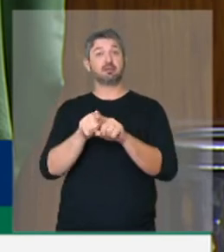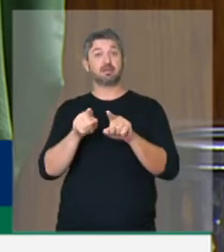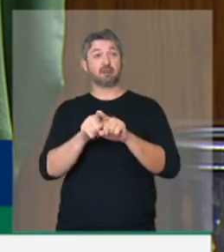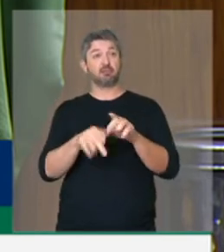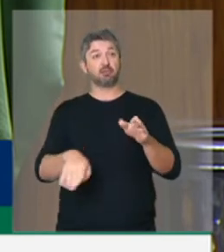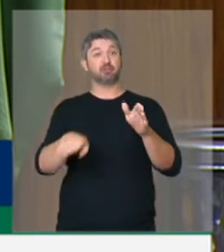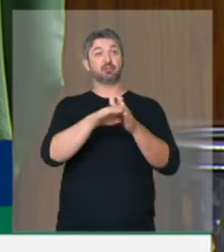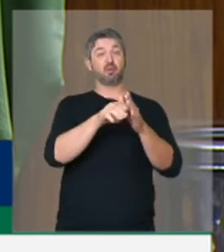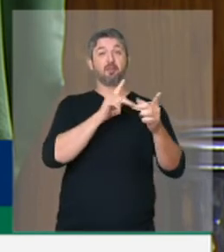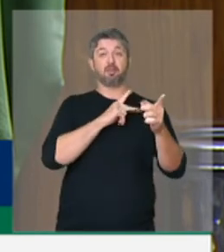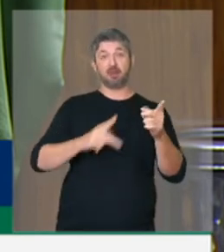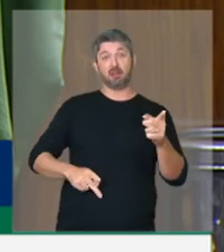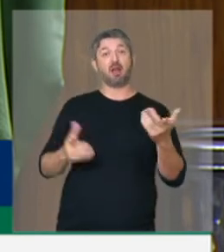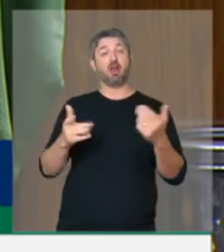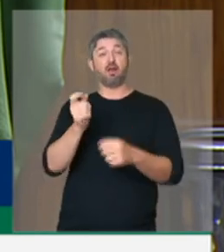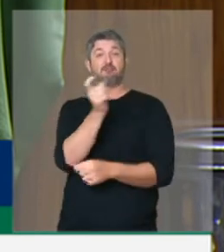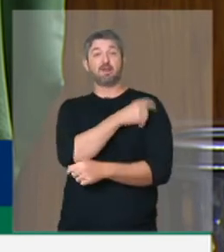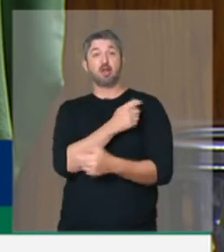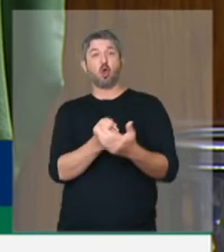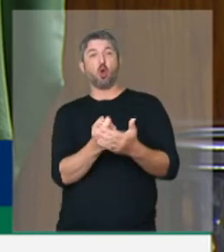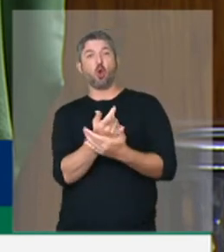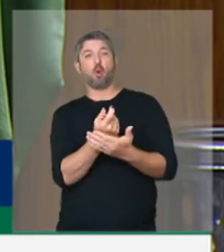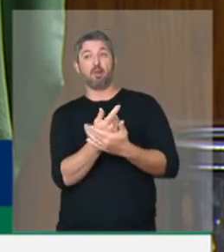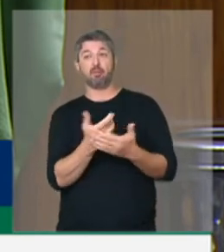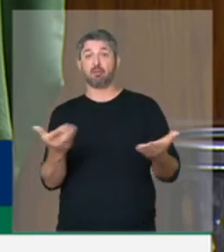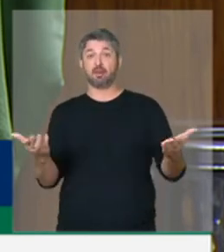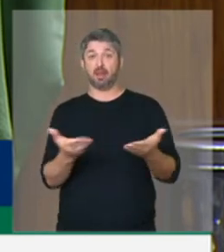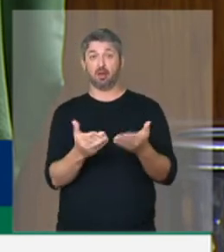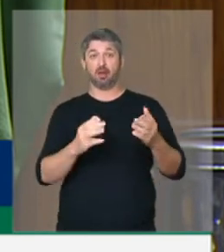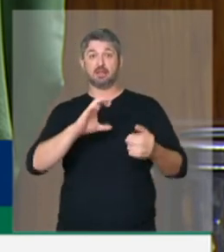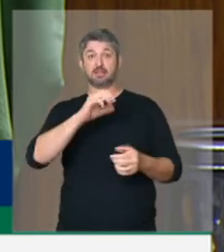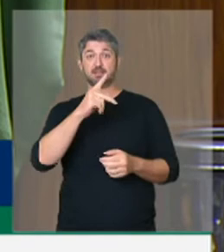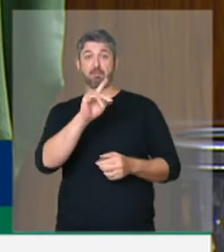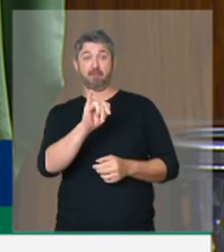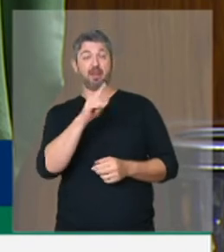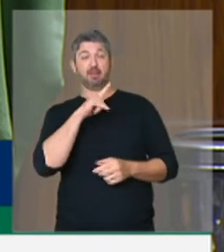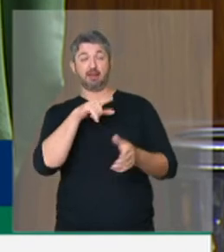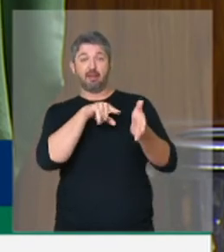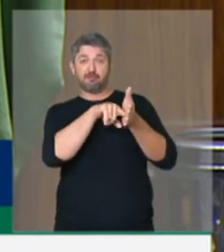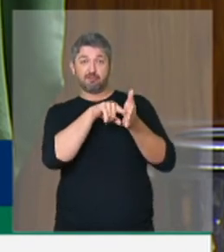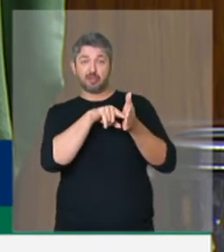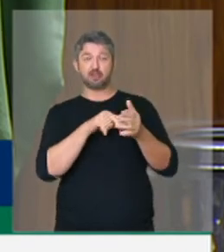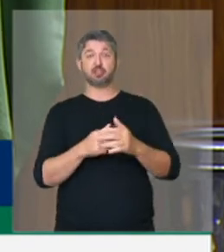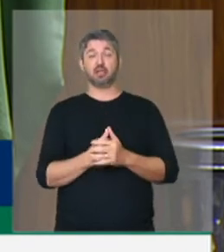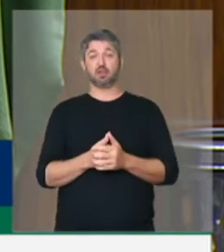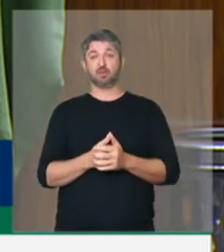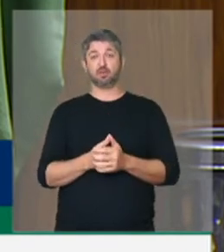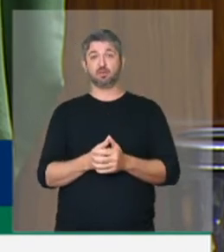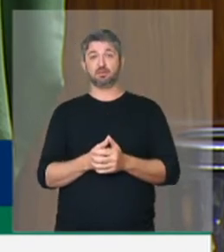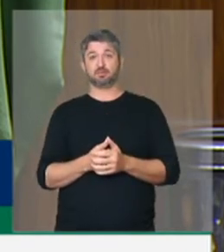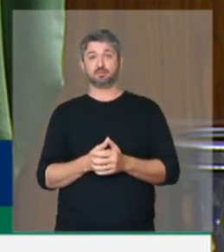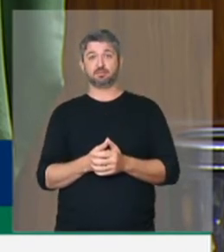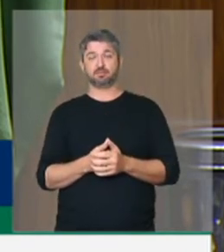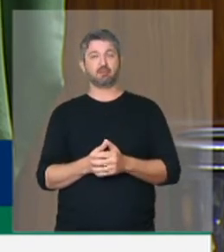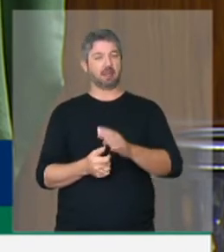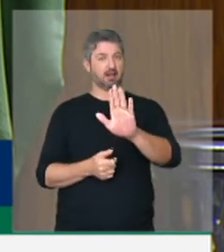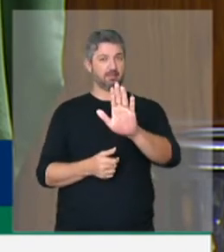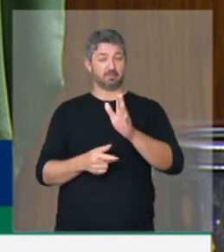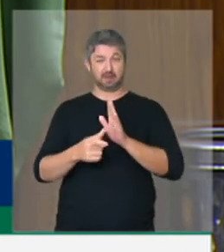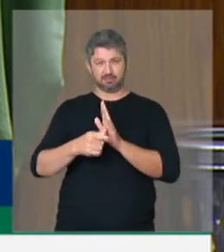vacinas, que hoje é o tema da Comissão Parlamentar de Inquérito no Senado Federal. Agora há